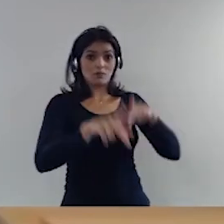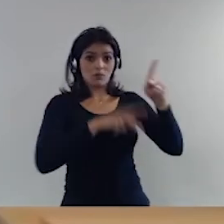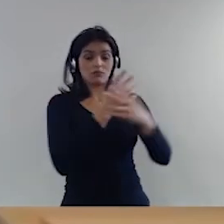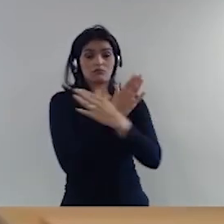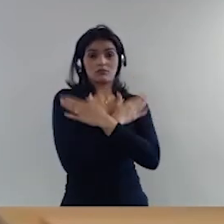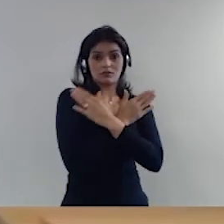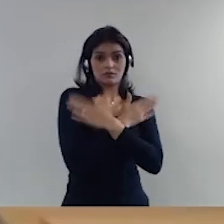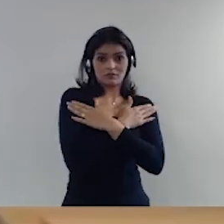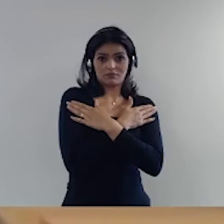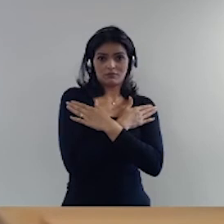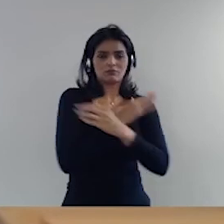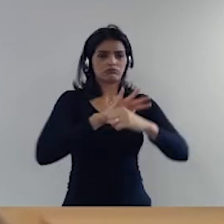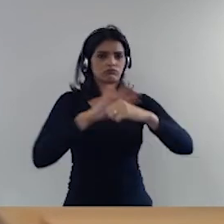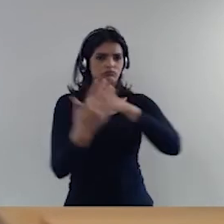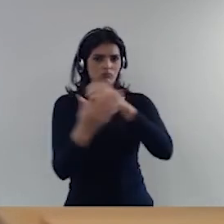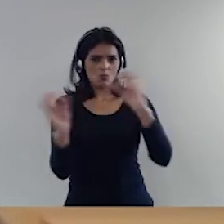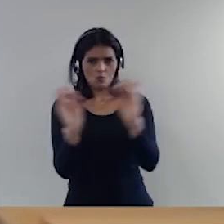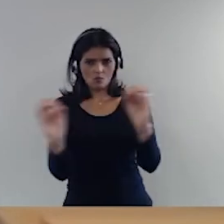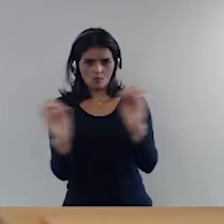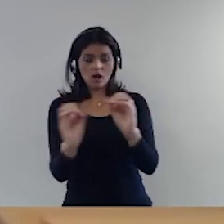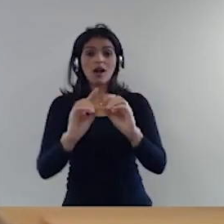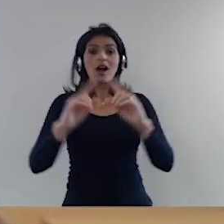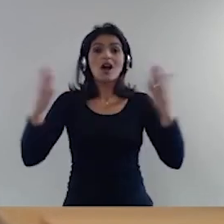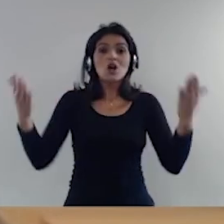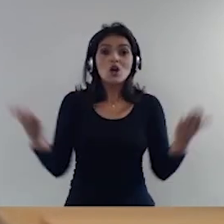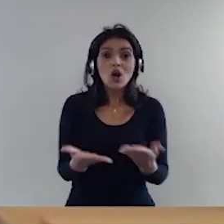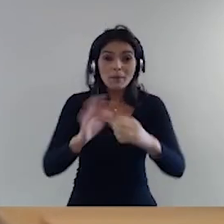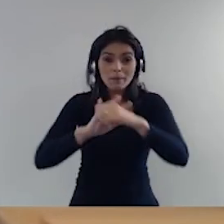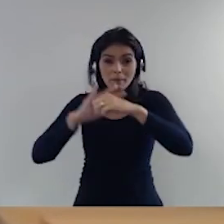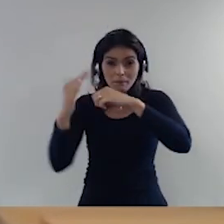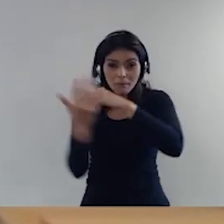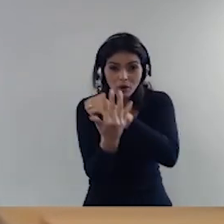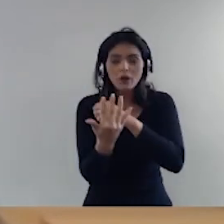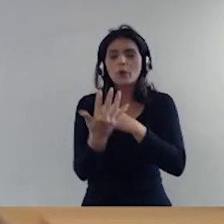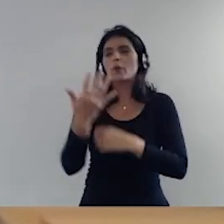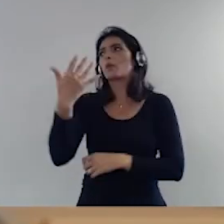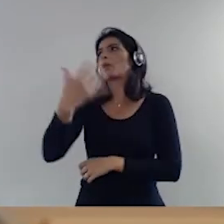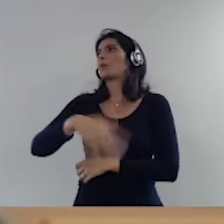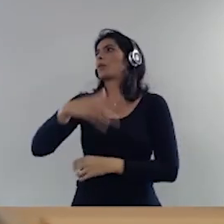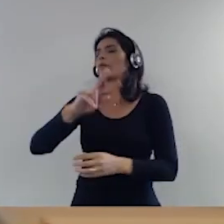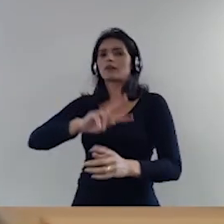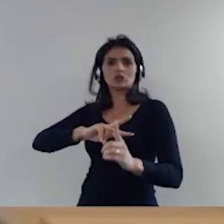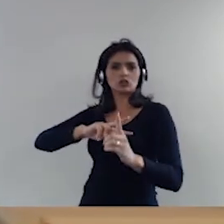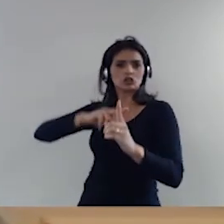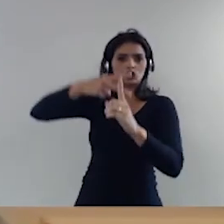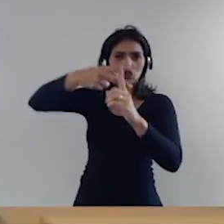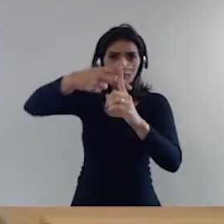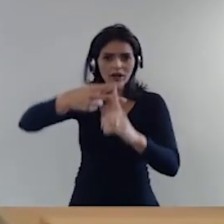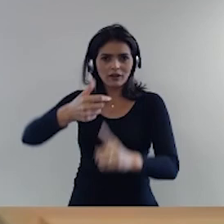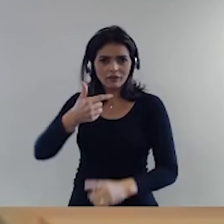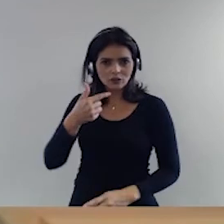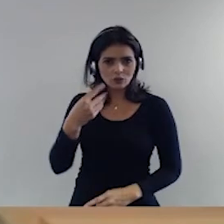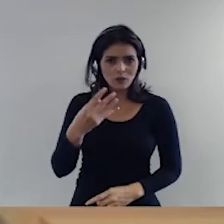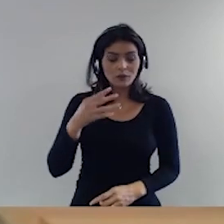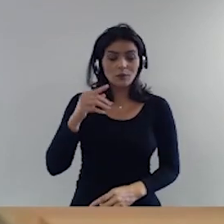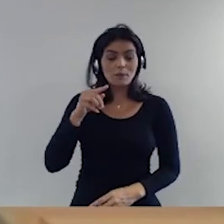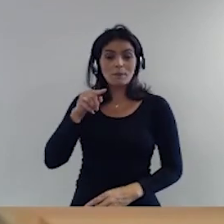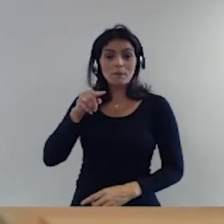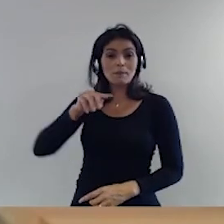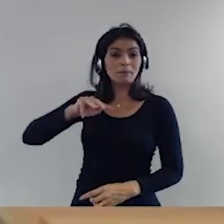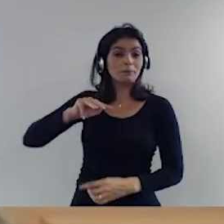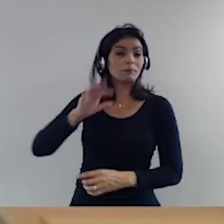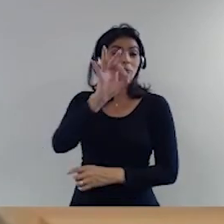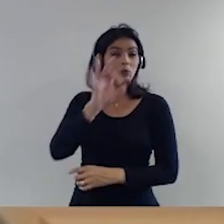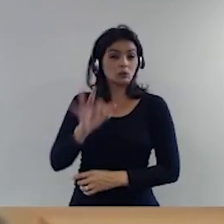da pandemia, e agora teme-se que esses números possam dobrar, trazendo uma grande